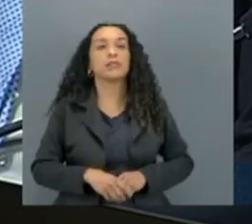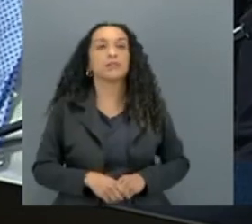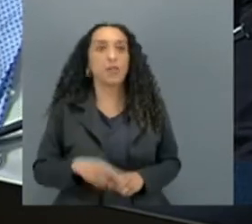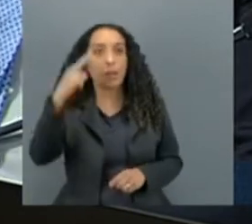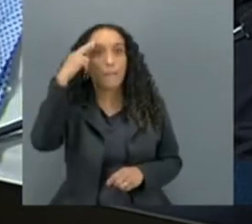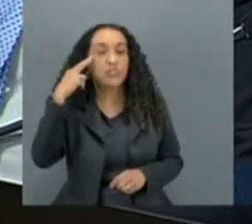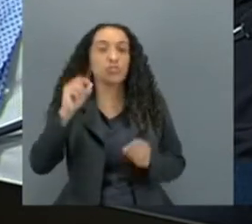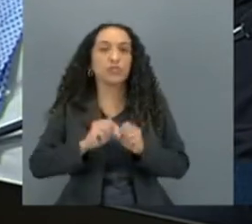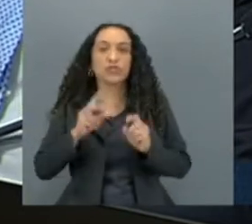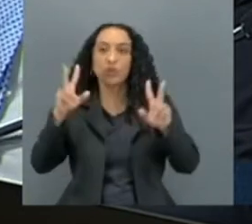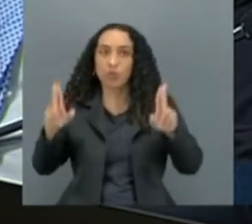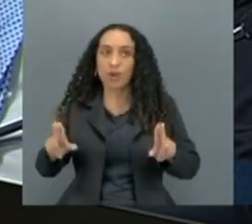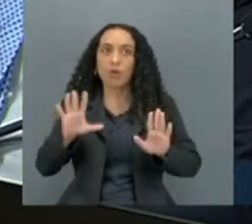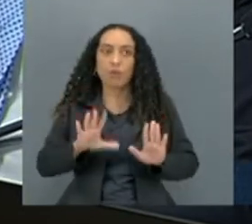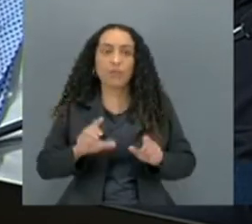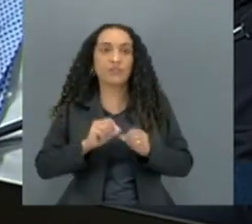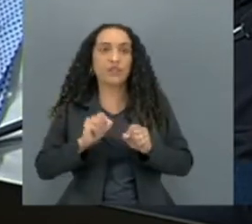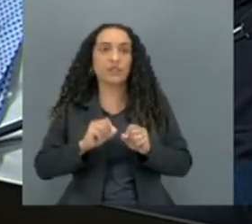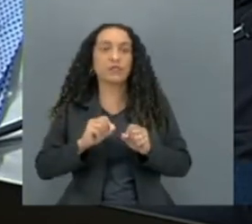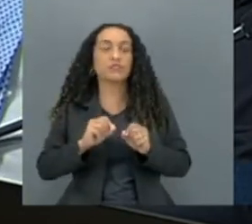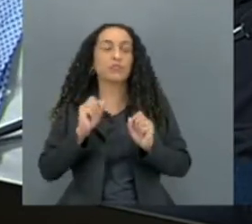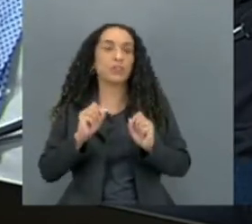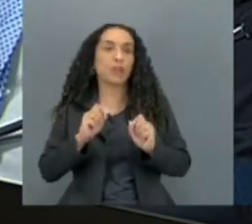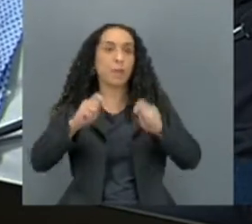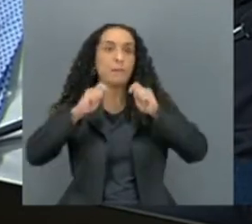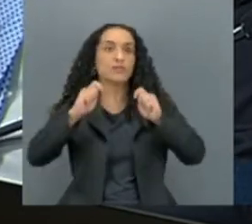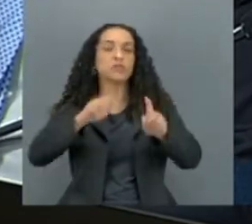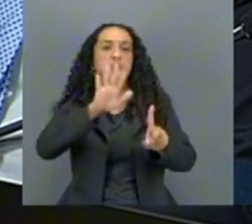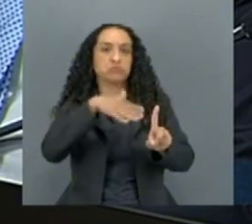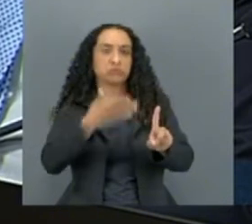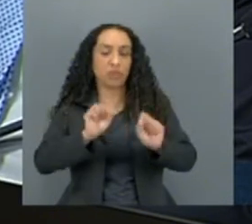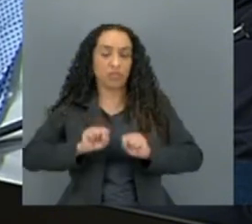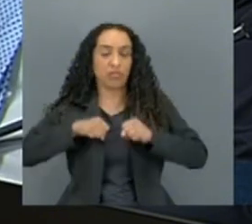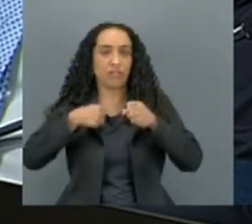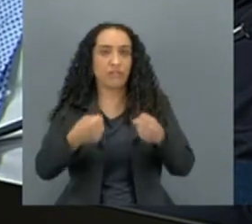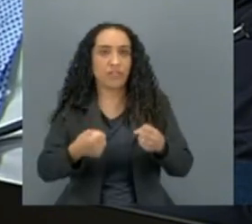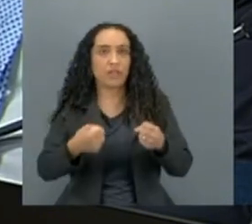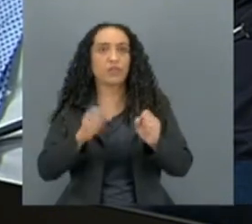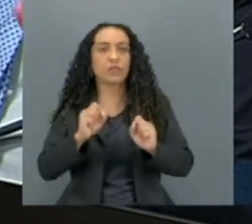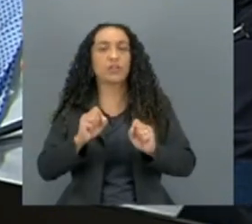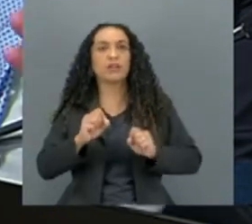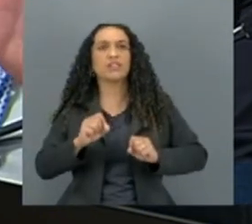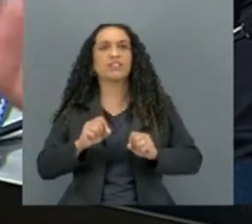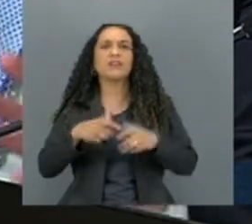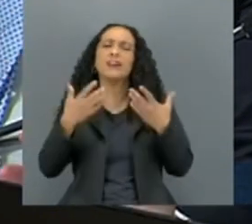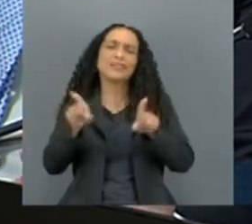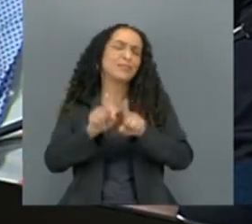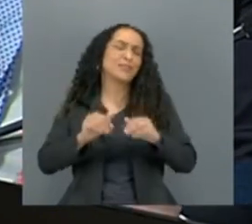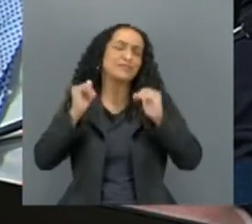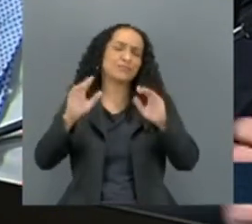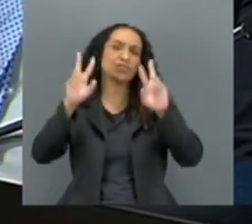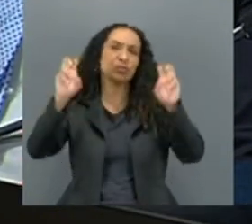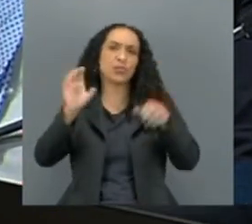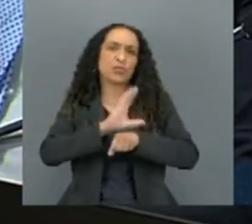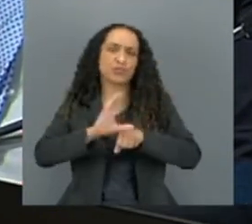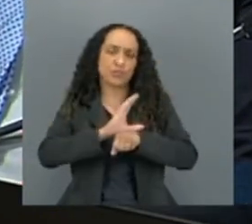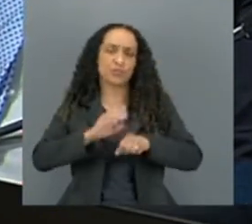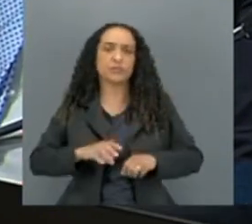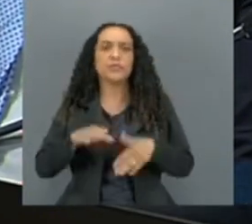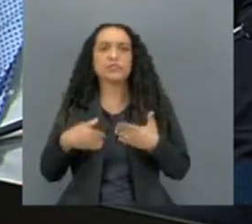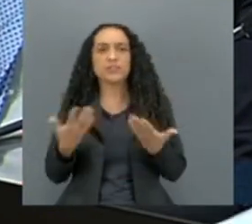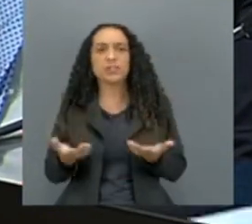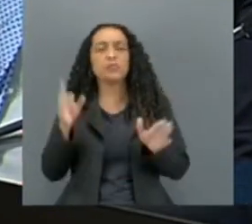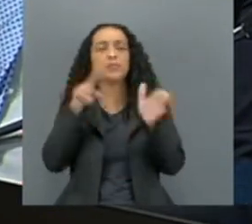algo semelhante, mas o Lira fez uma manifestação louvável de defesa à prerrogativa parlamentar, e, acima de tudo, a respeito da Constituição Federal. Então, eu